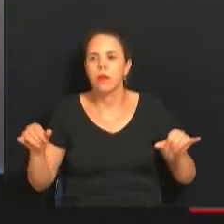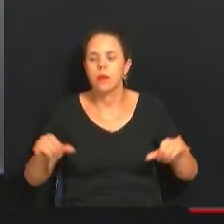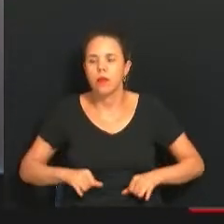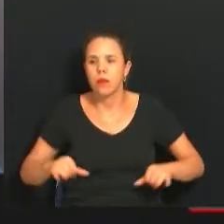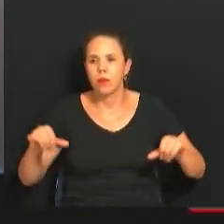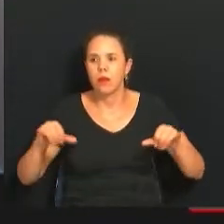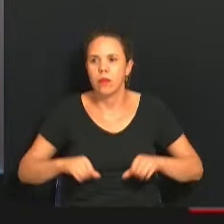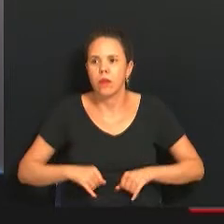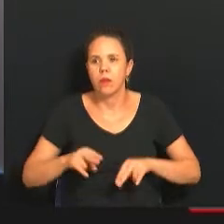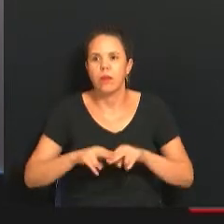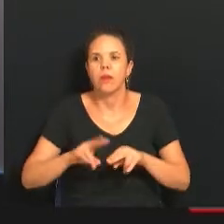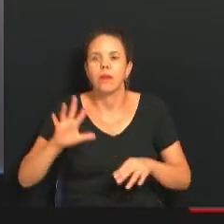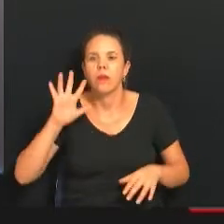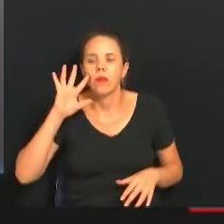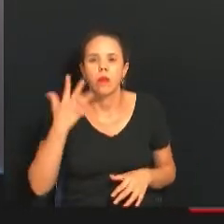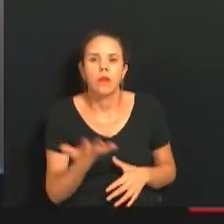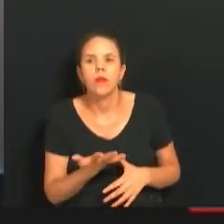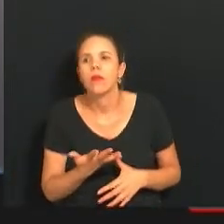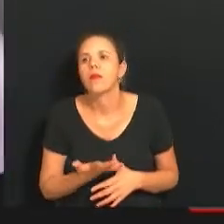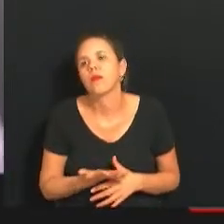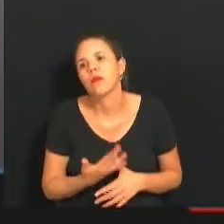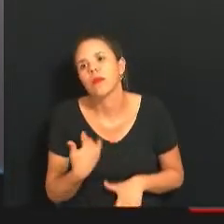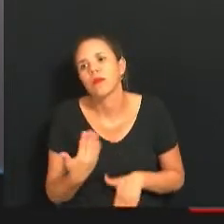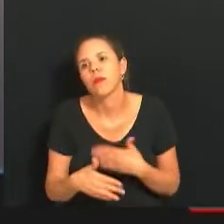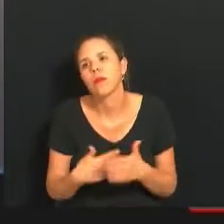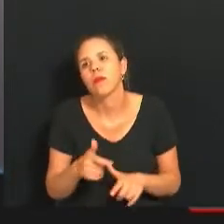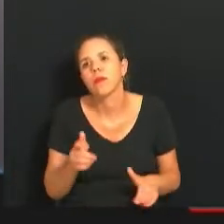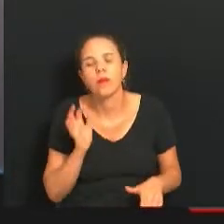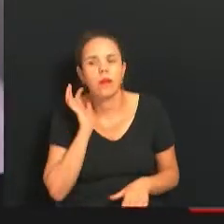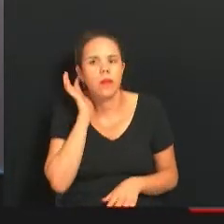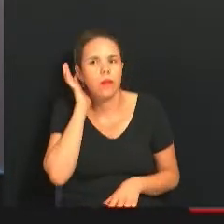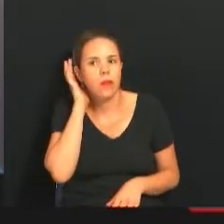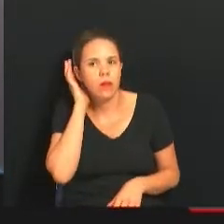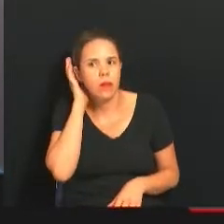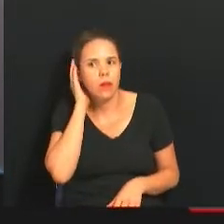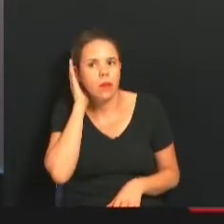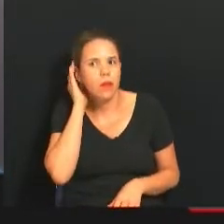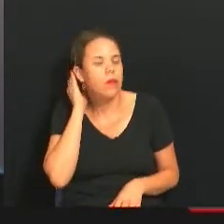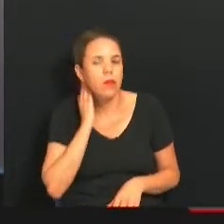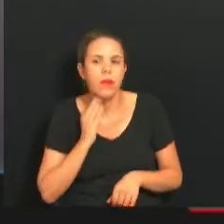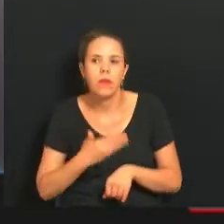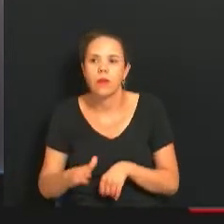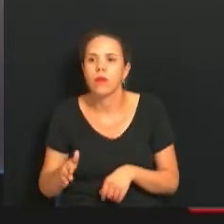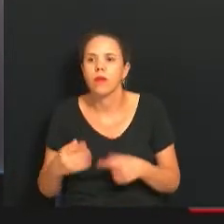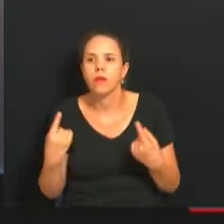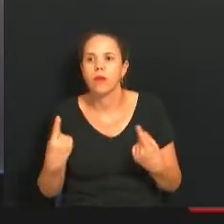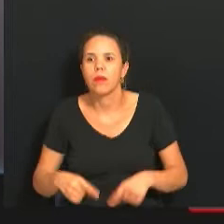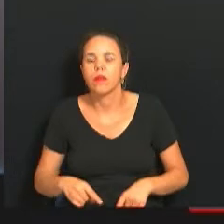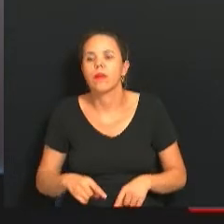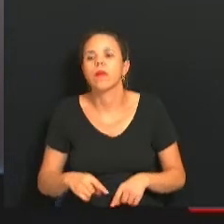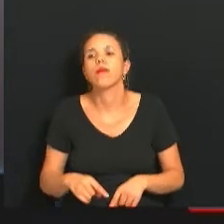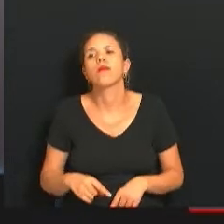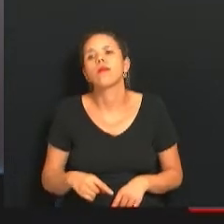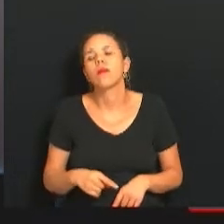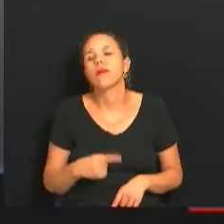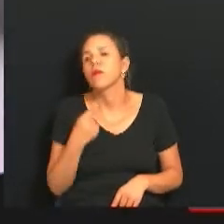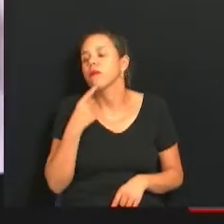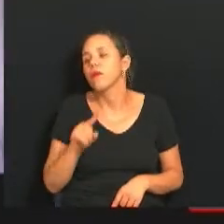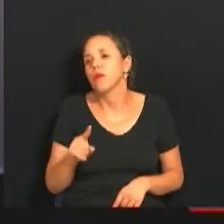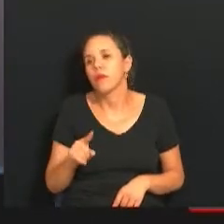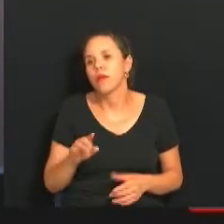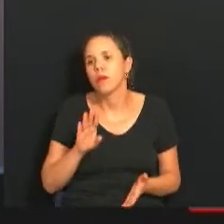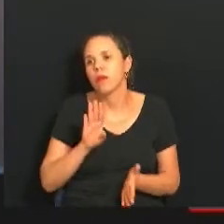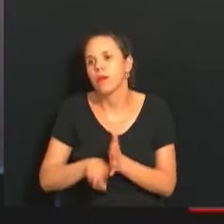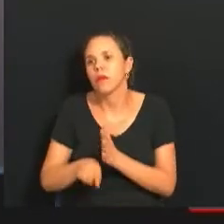disso, com uma tendência de que essas sanções aplicadas contra a Rússia sejam suficientes para derrubar